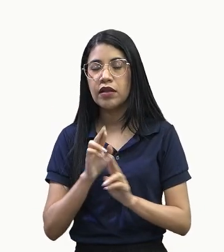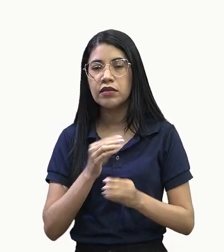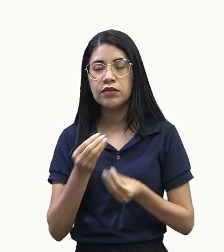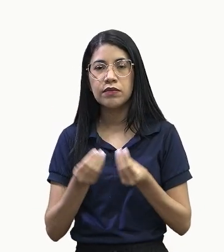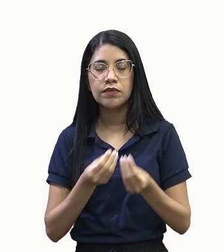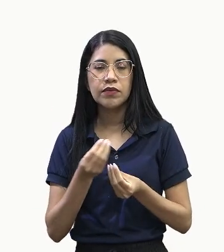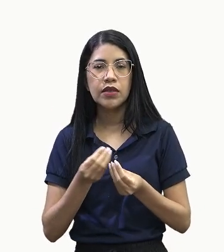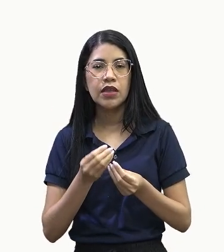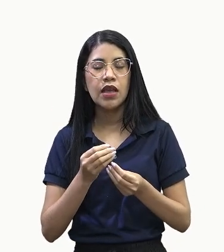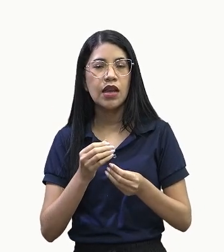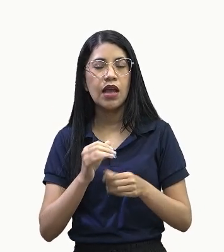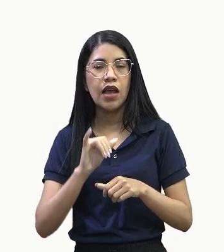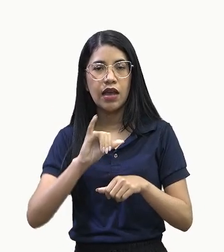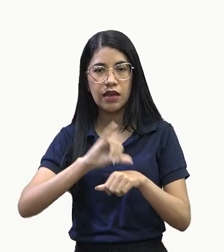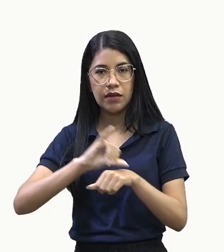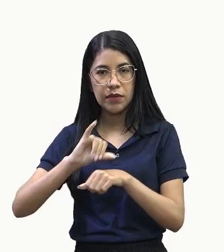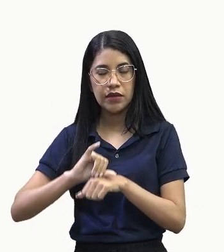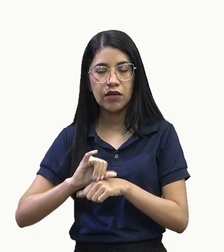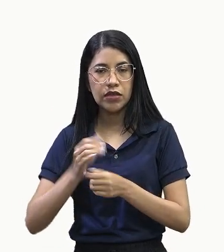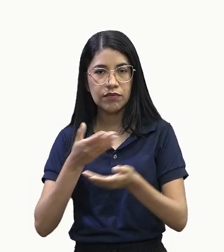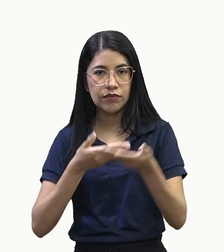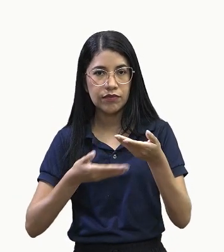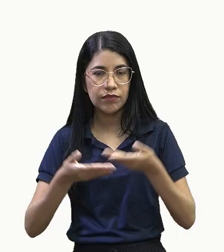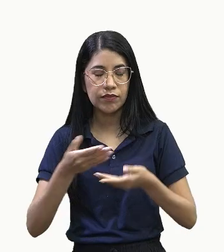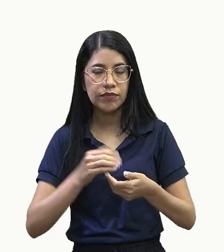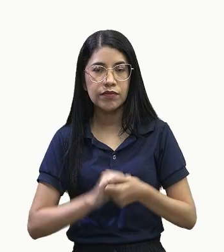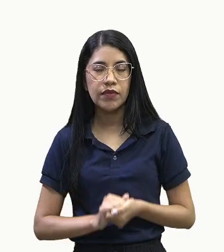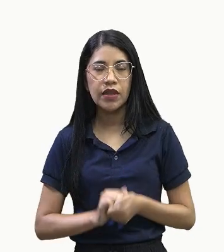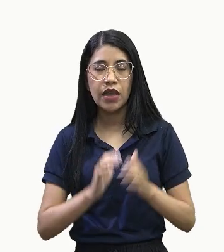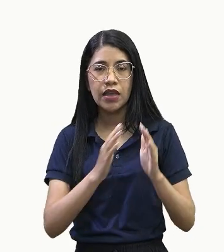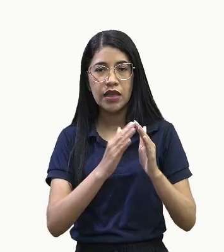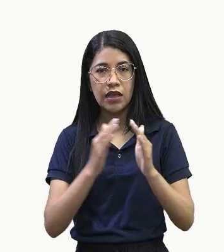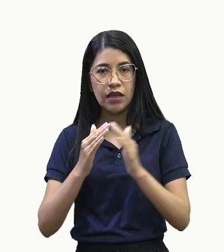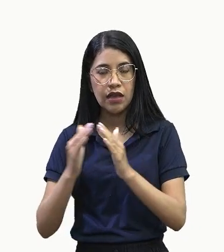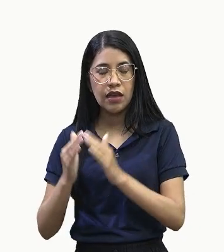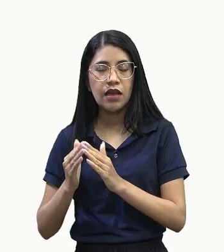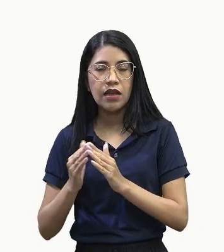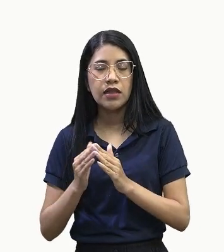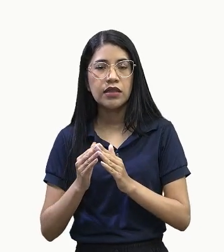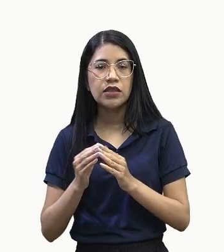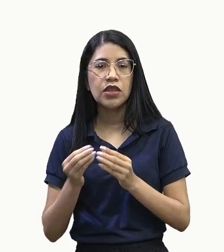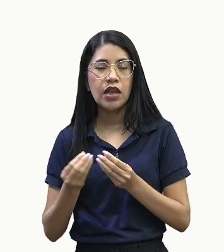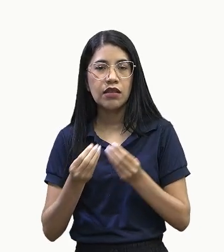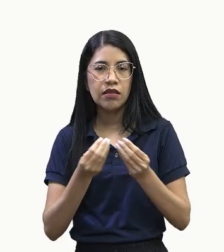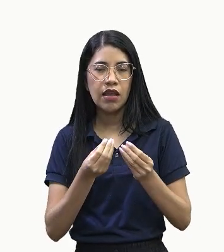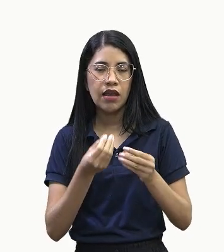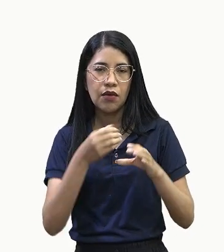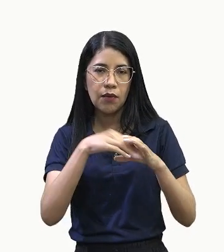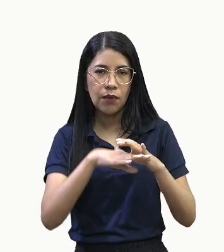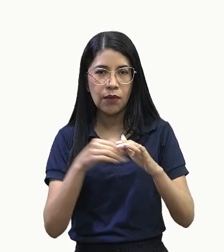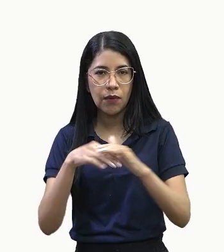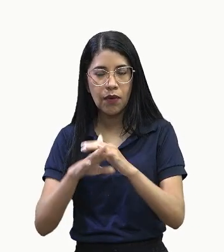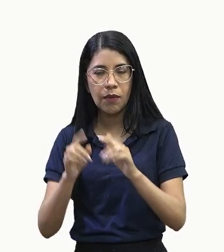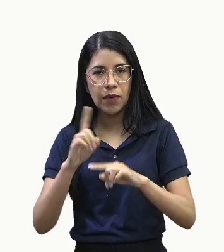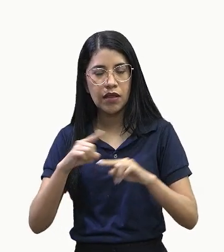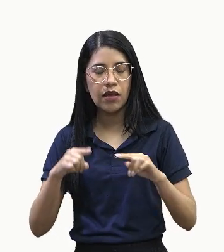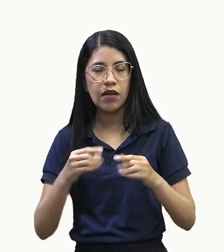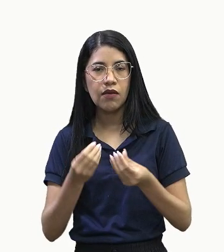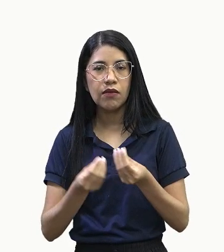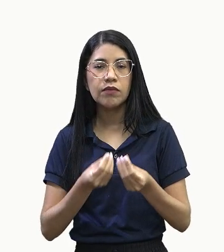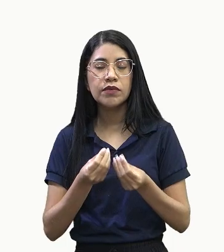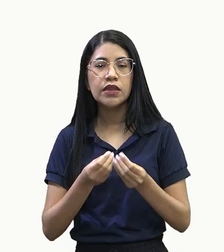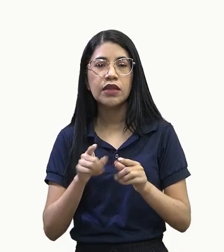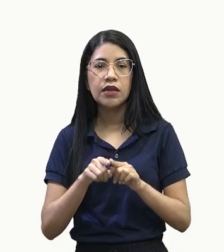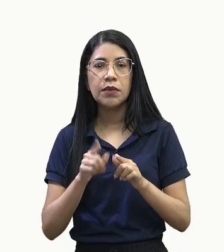por capital. As casas aviadoras abasteciam o armazém, tá, gente? Que de outra forma